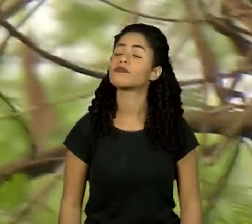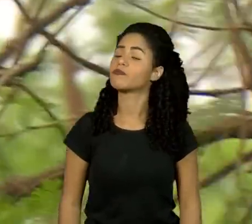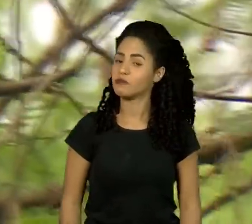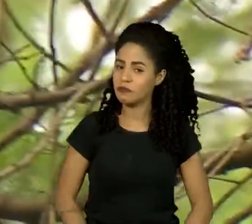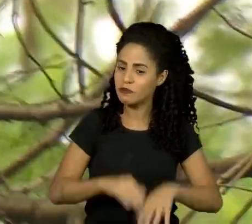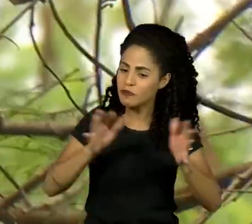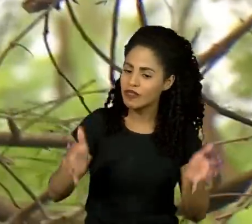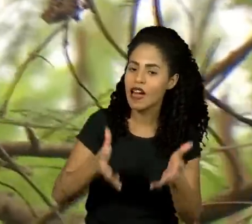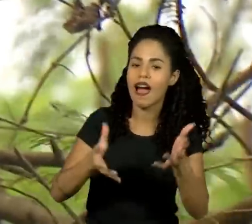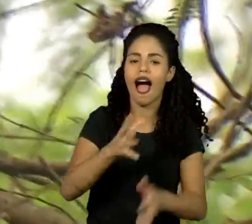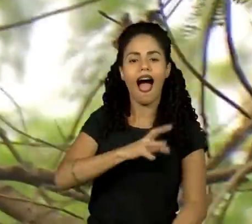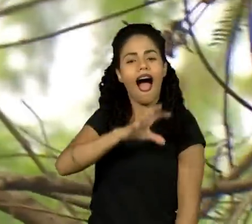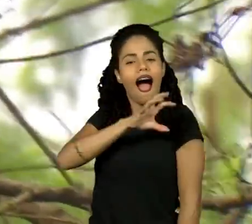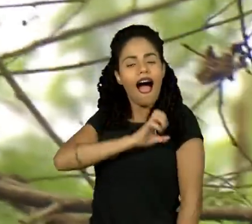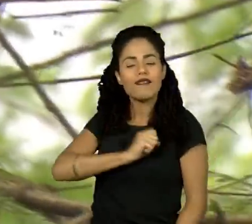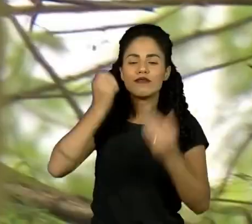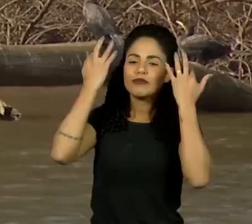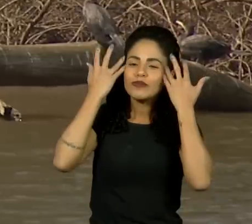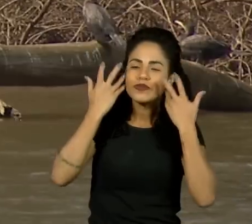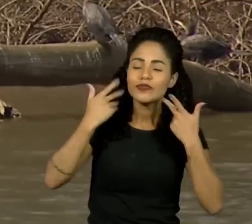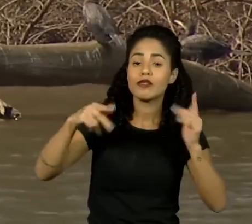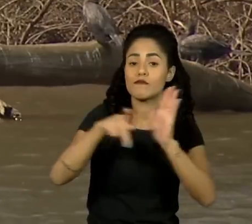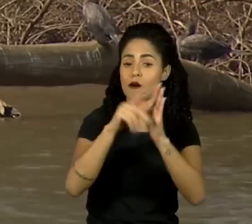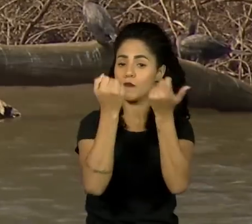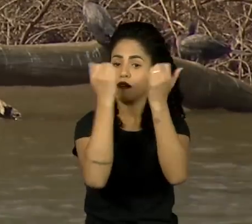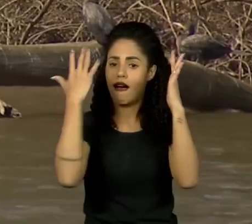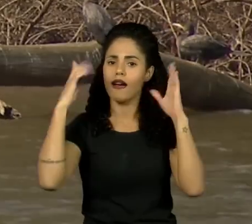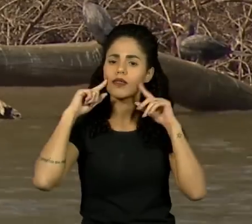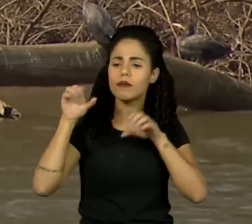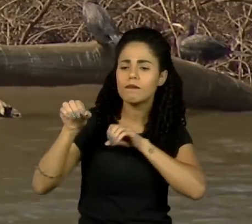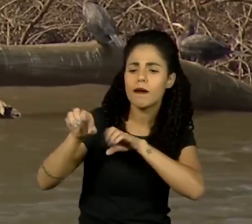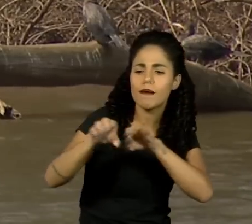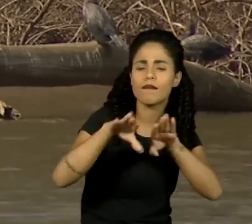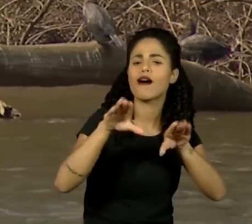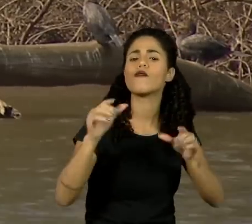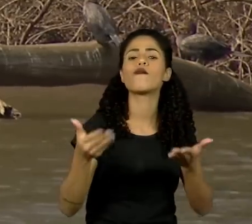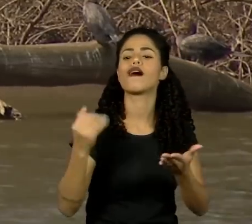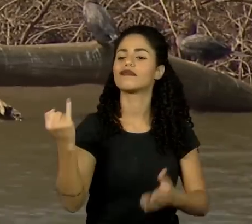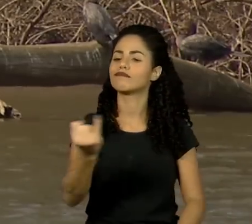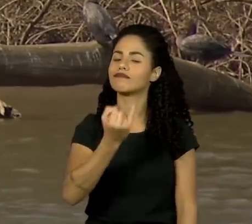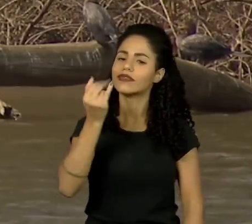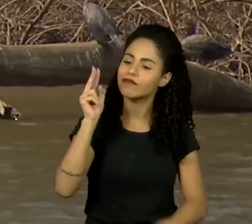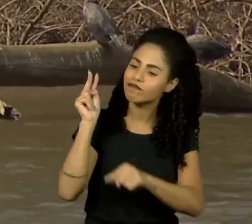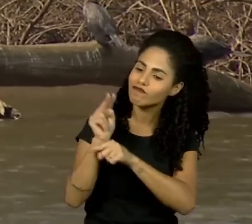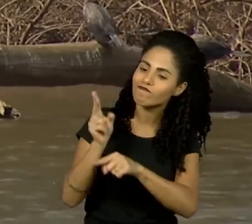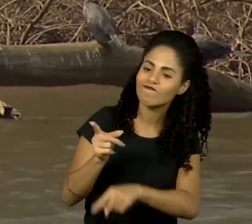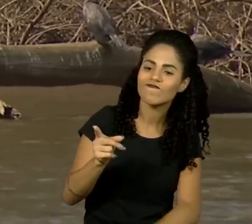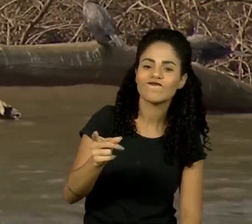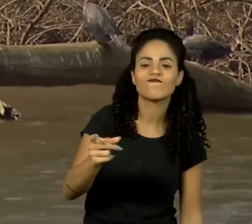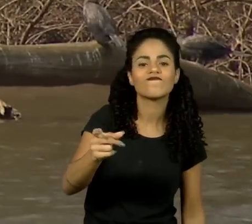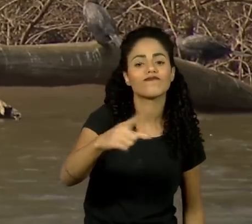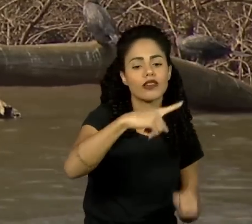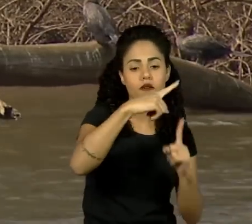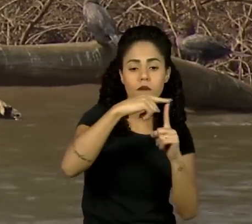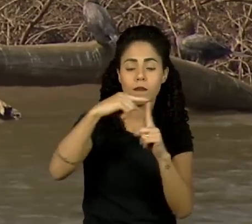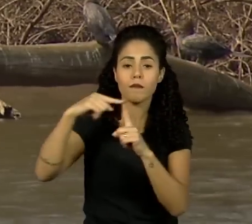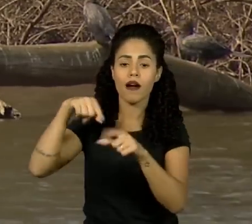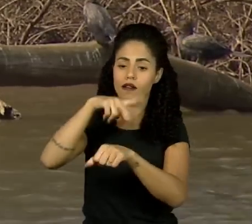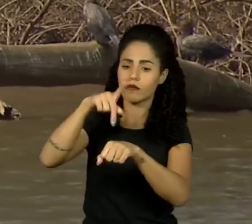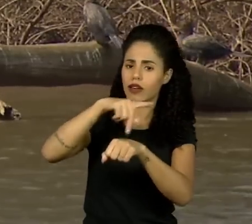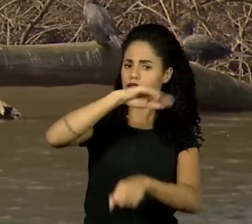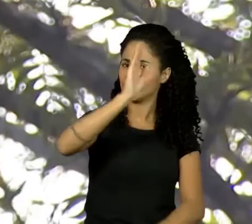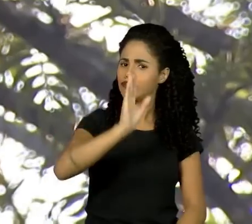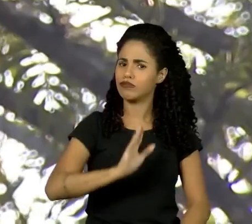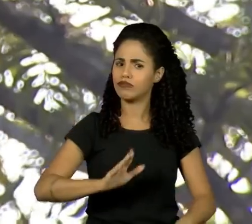Incentivar o amor pelos animais silvestres, ensinar a importância da preservação das espécies no país com a